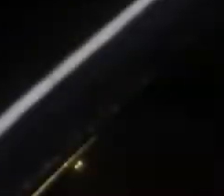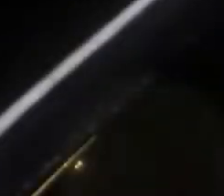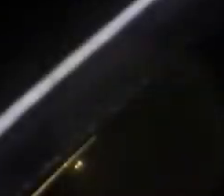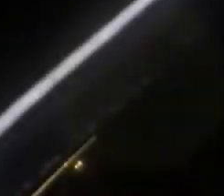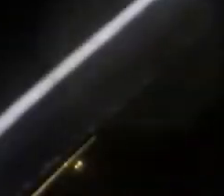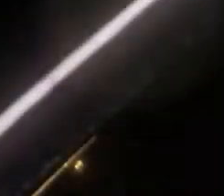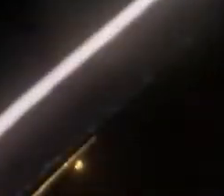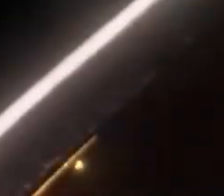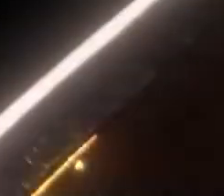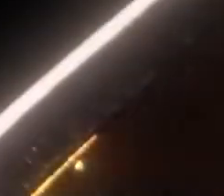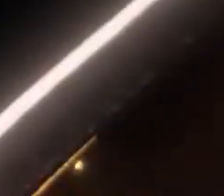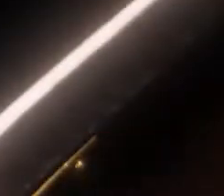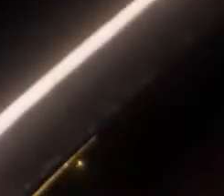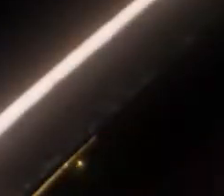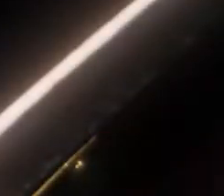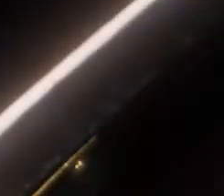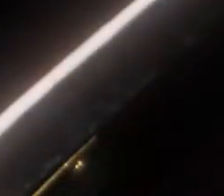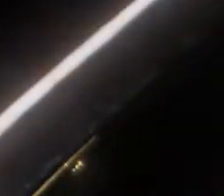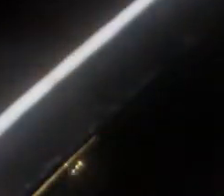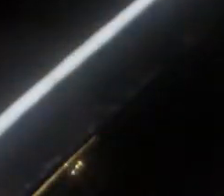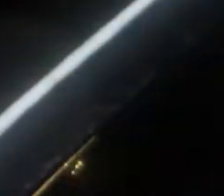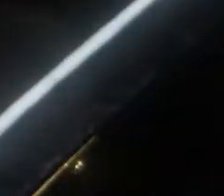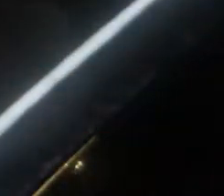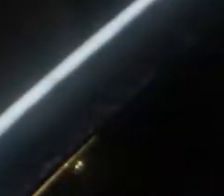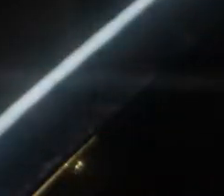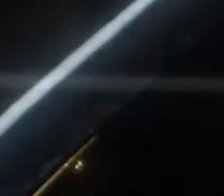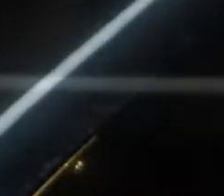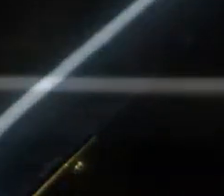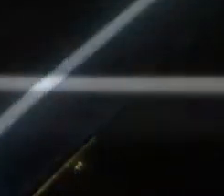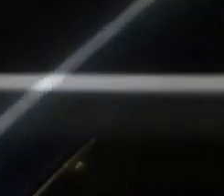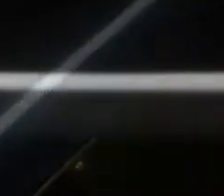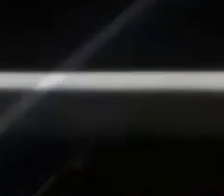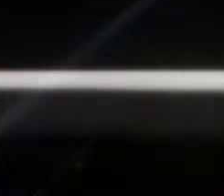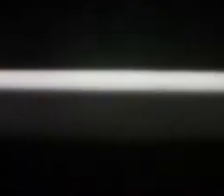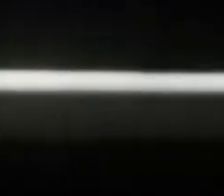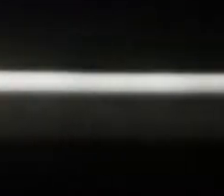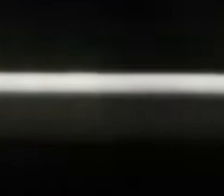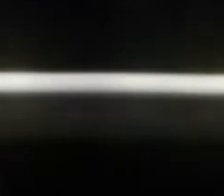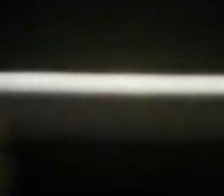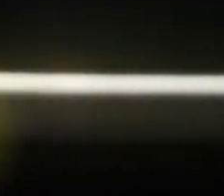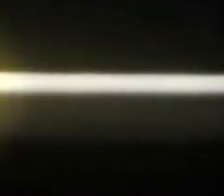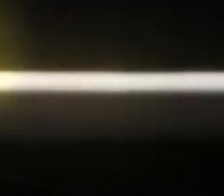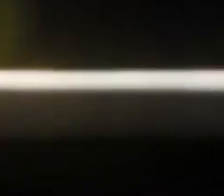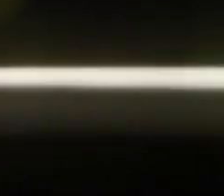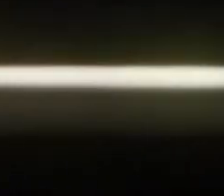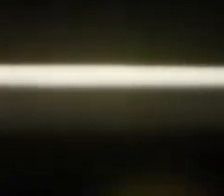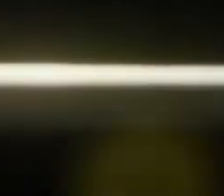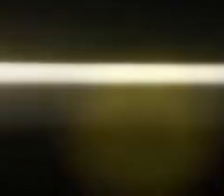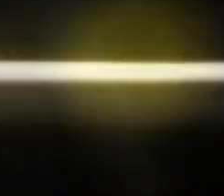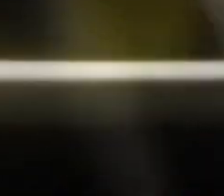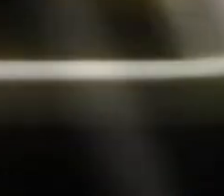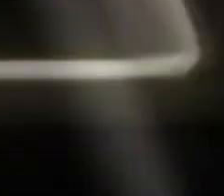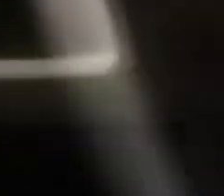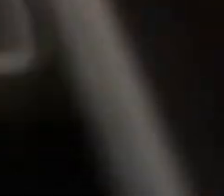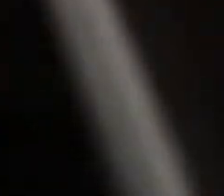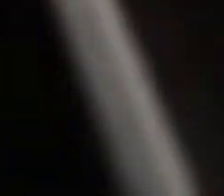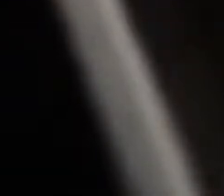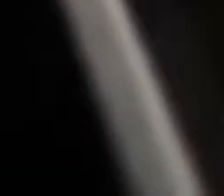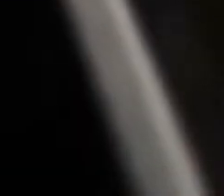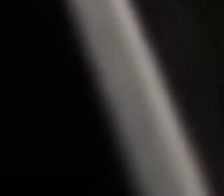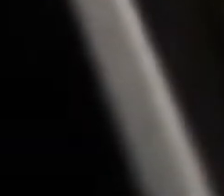jurídico que integraram e prestaram relevantes serviços ao Poder Judiciário brasileiro.